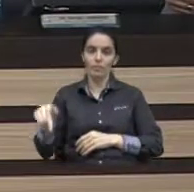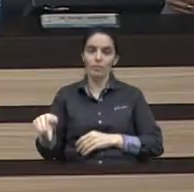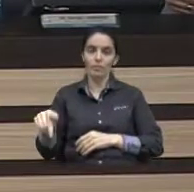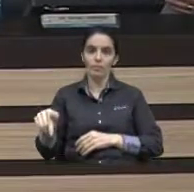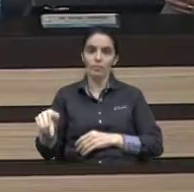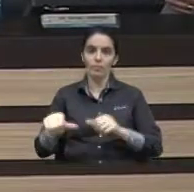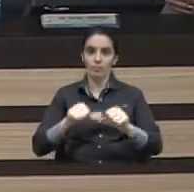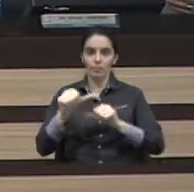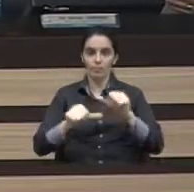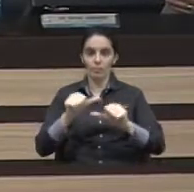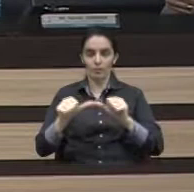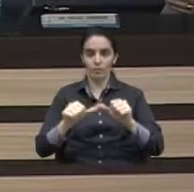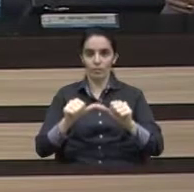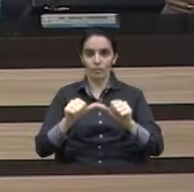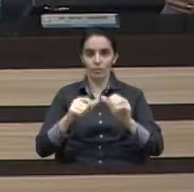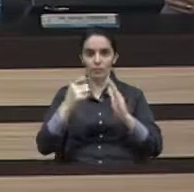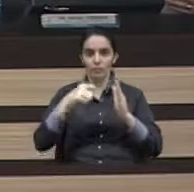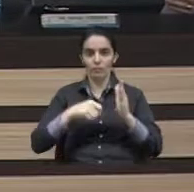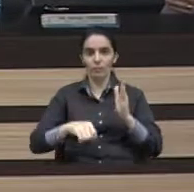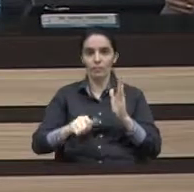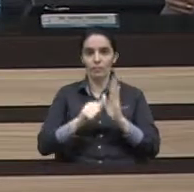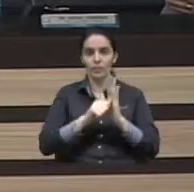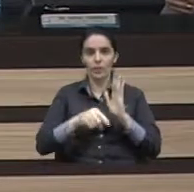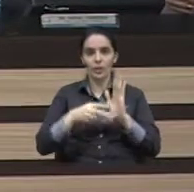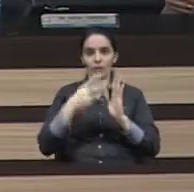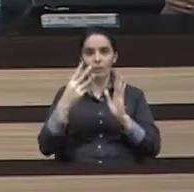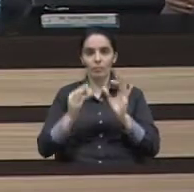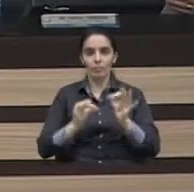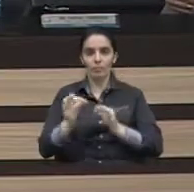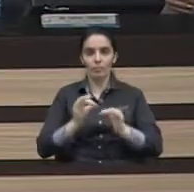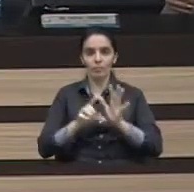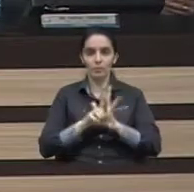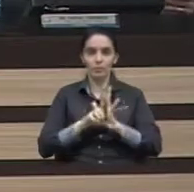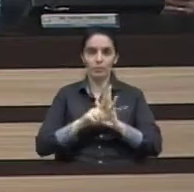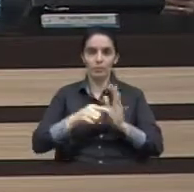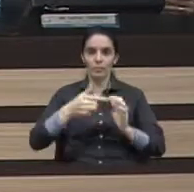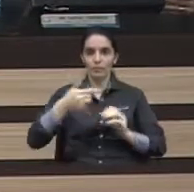210/2017, que modifica a redação do artigo 3º do projeto de lei número